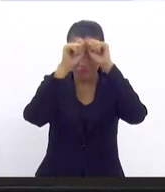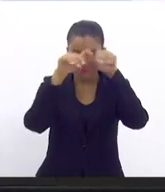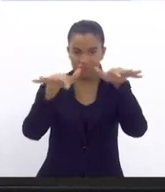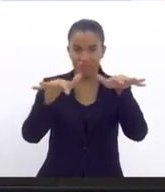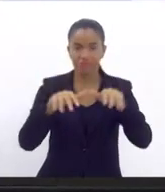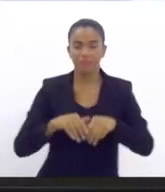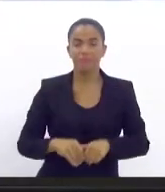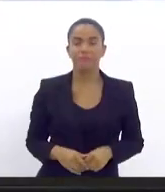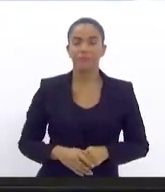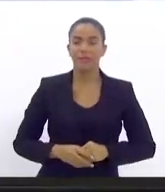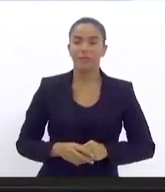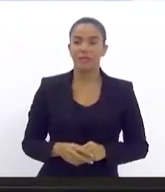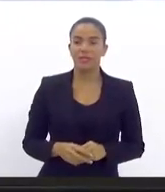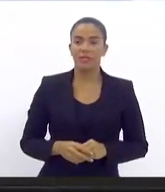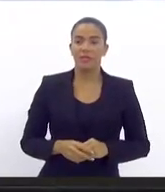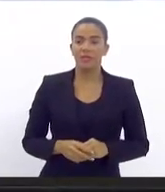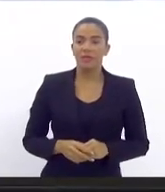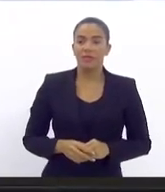e pelo esforço.